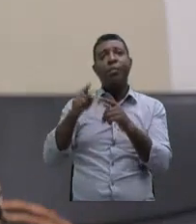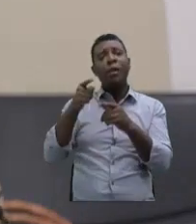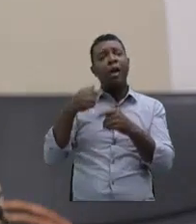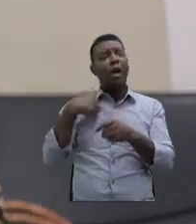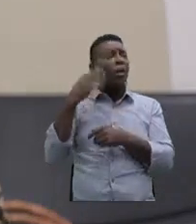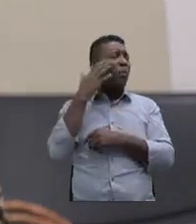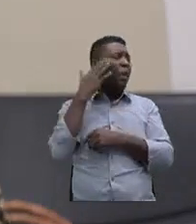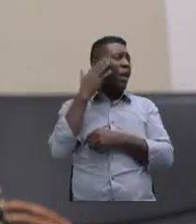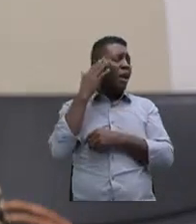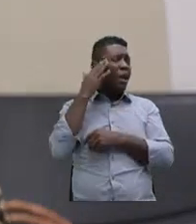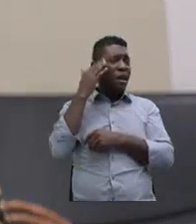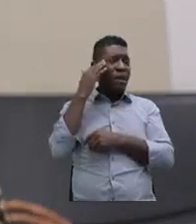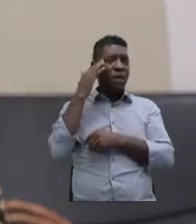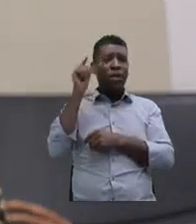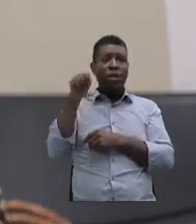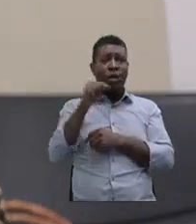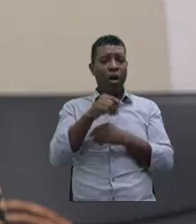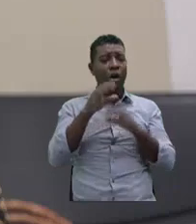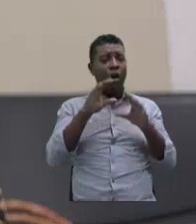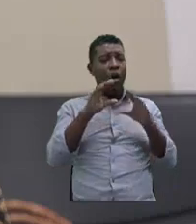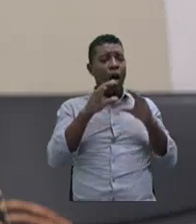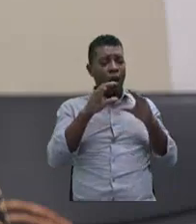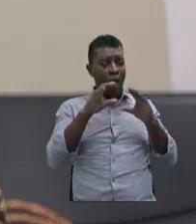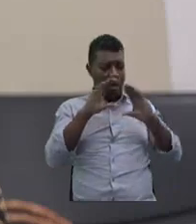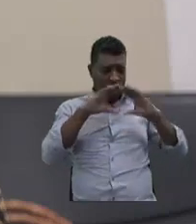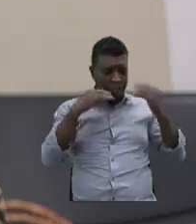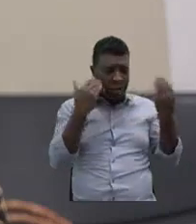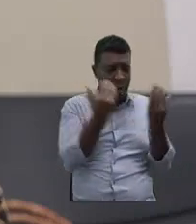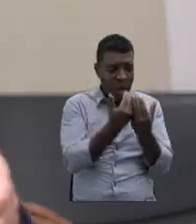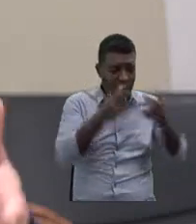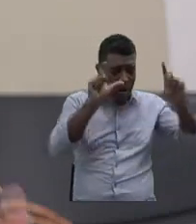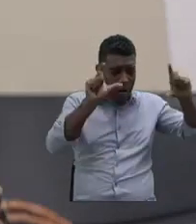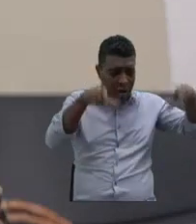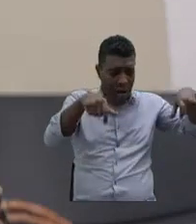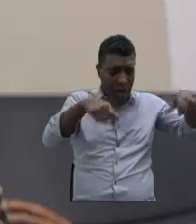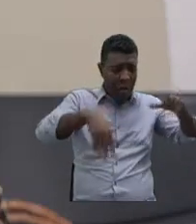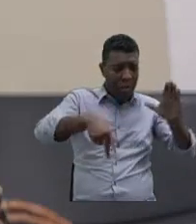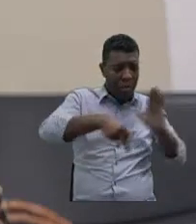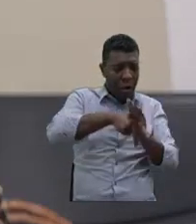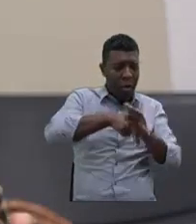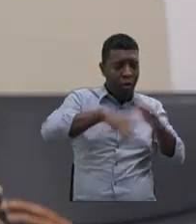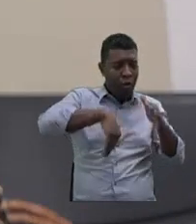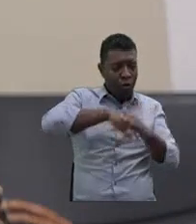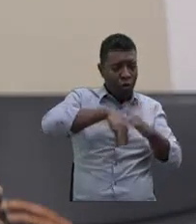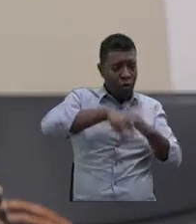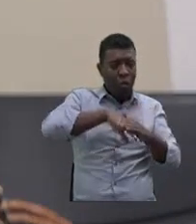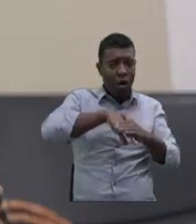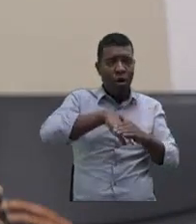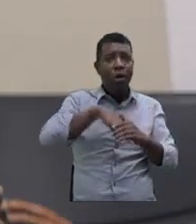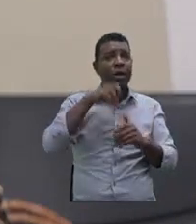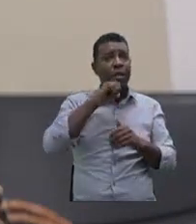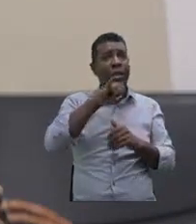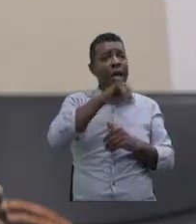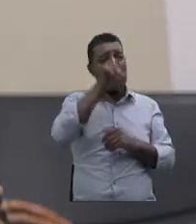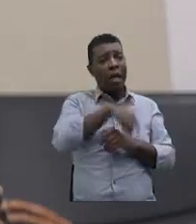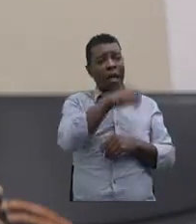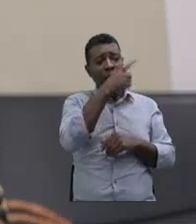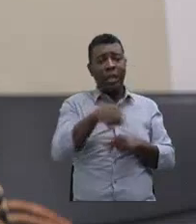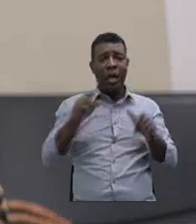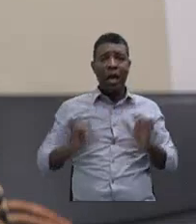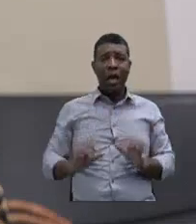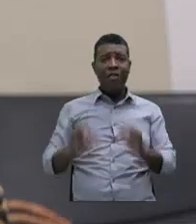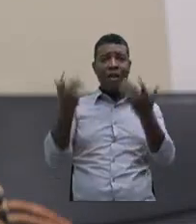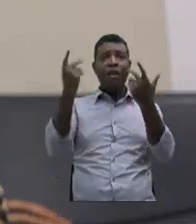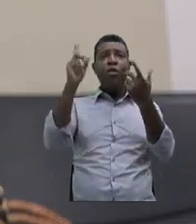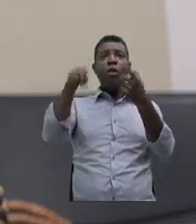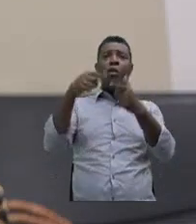isso perfeitamente no que se refere ao futebol, ele é um campo de futebol, mas quando ele cancela agora os eventos que vão acontecer no campo, é uma